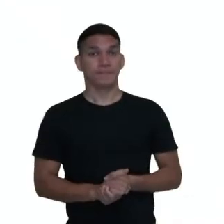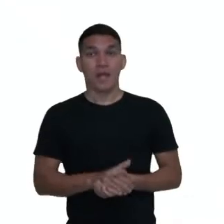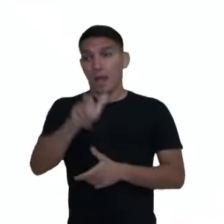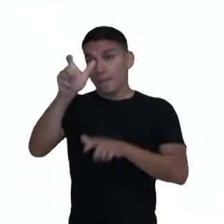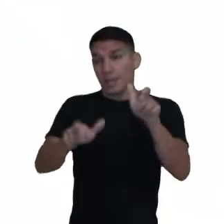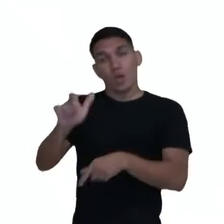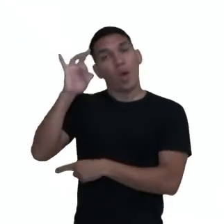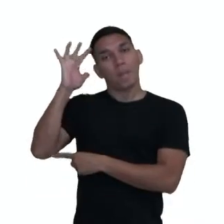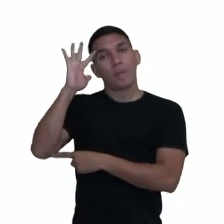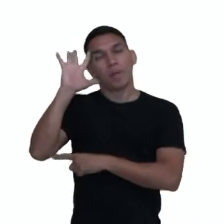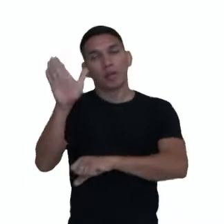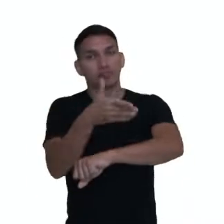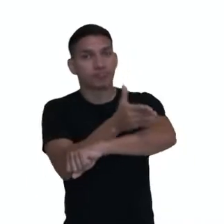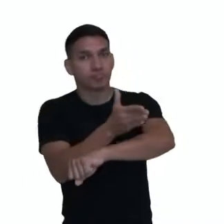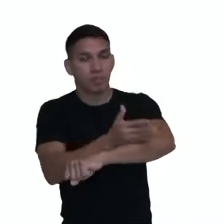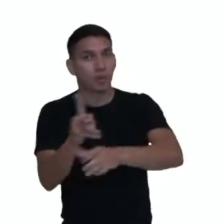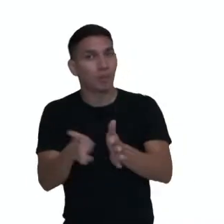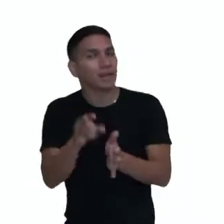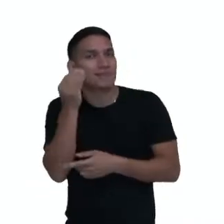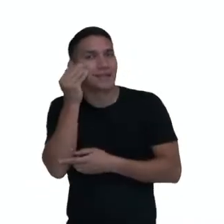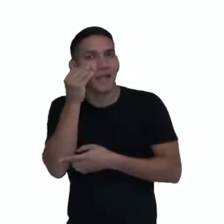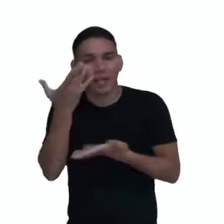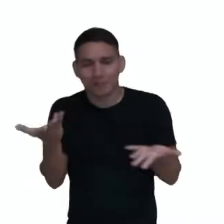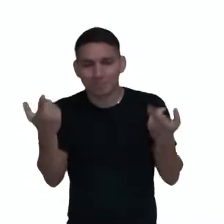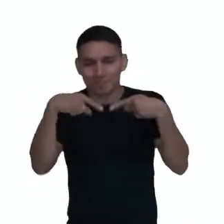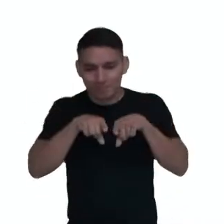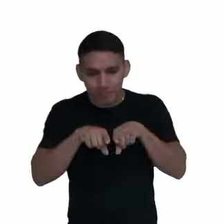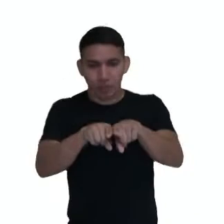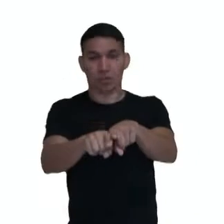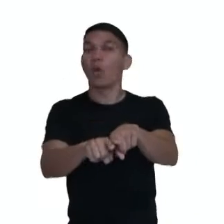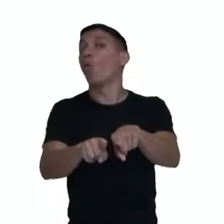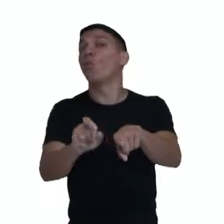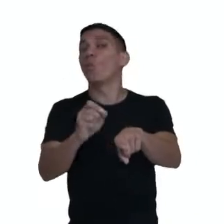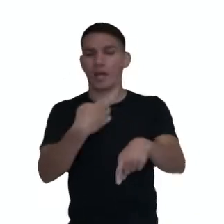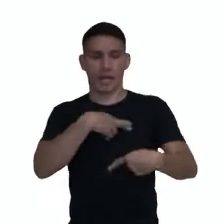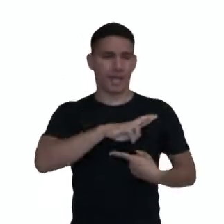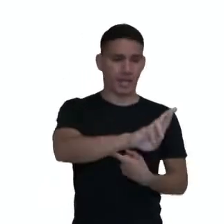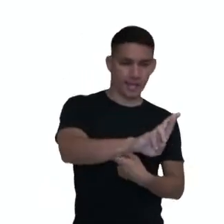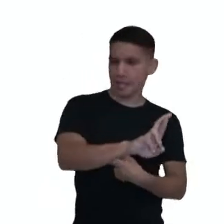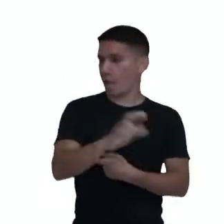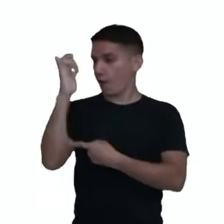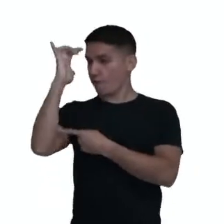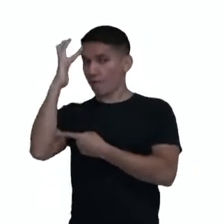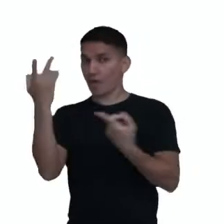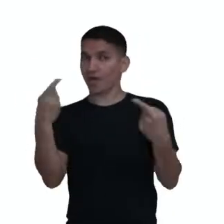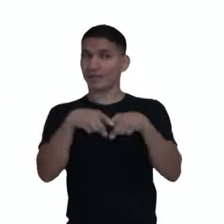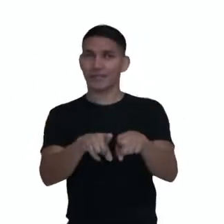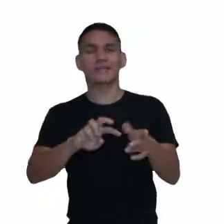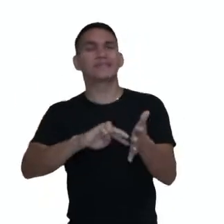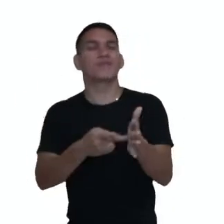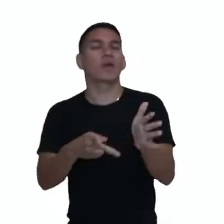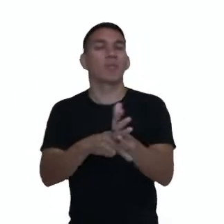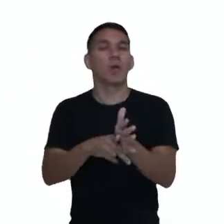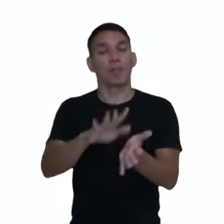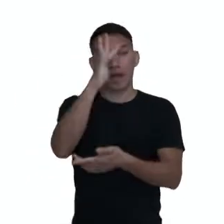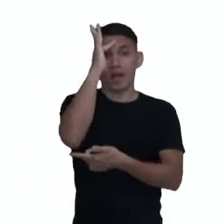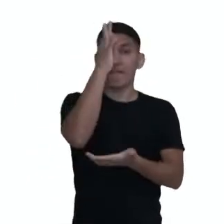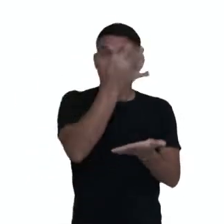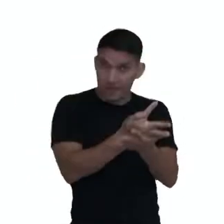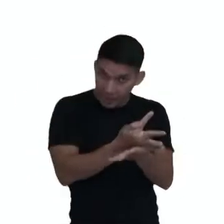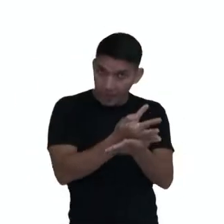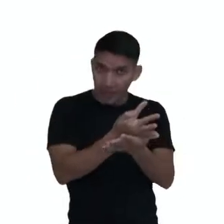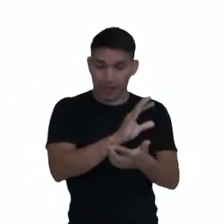filósofos medievais procuraram conciliar a religião com a filosofia, ou seja, a fé cristã com a razão